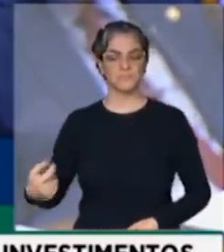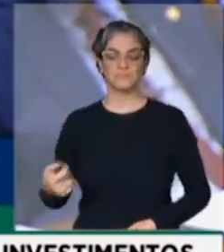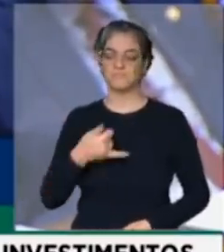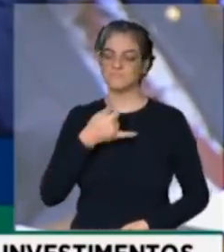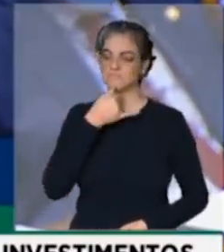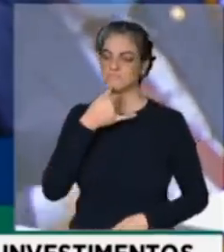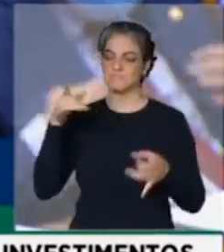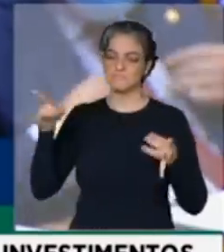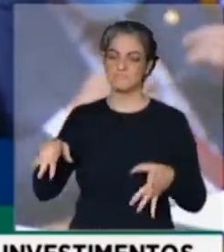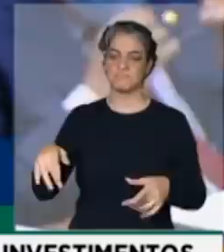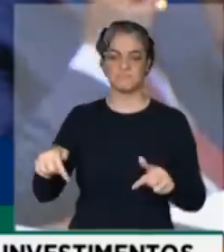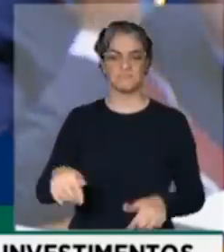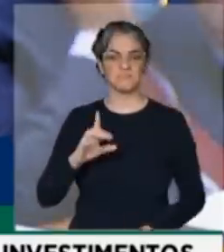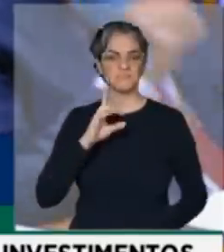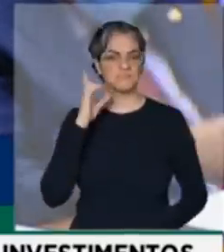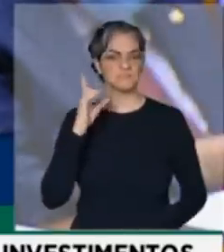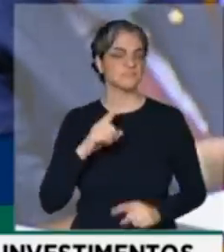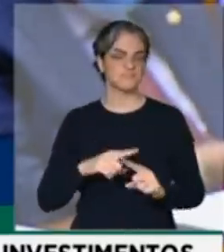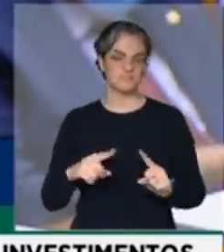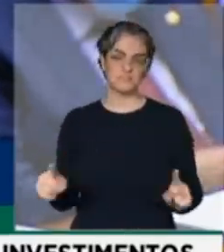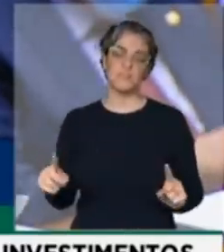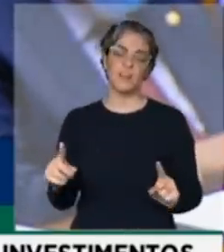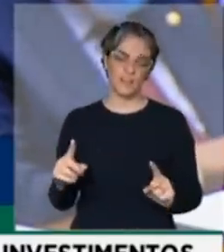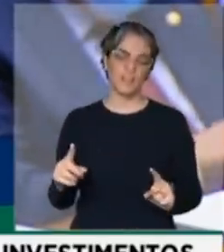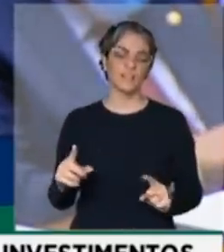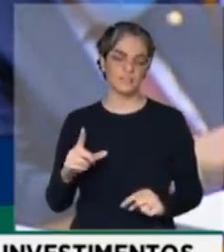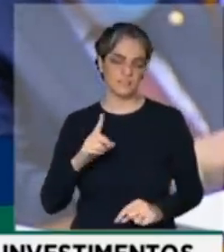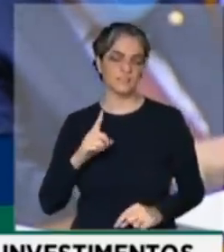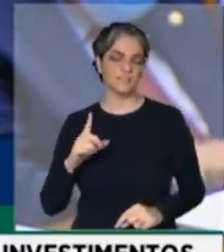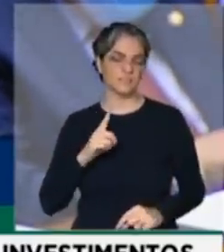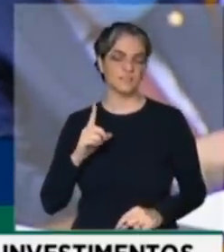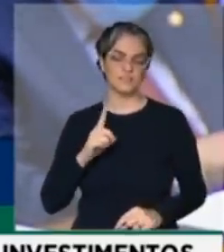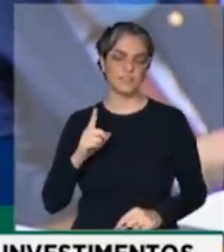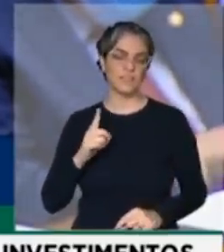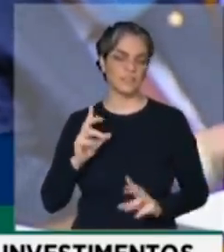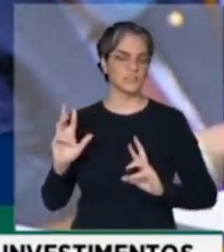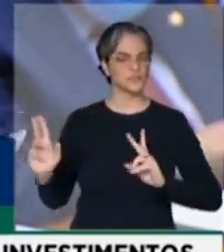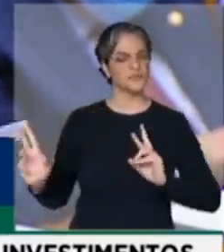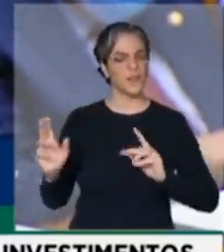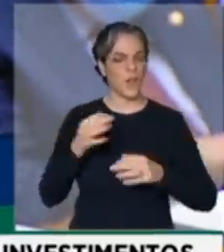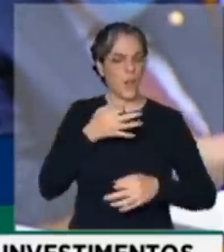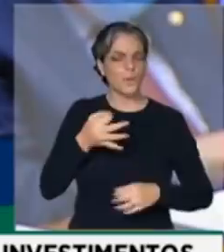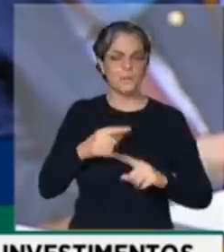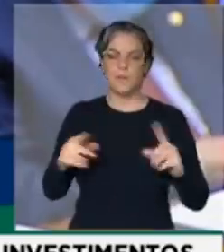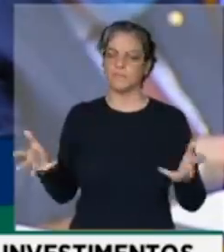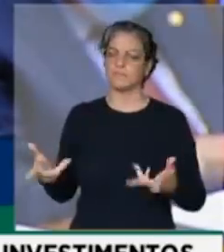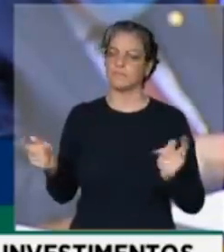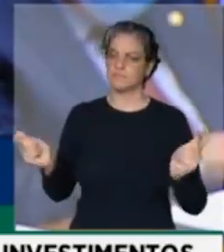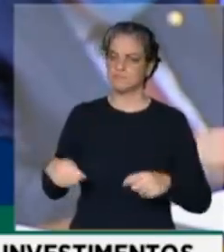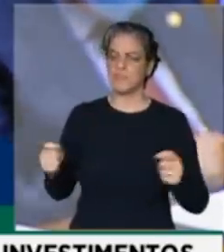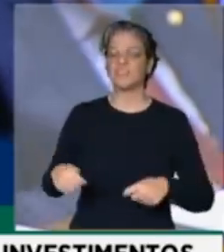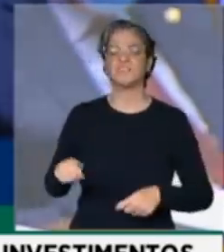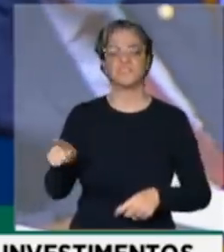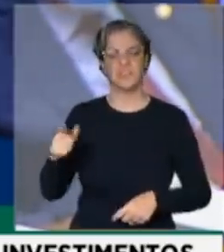ser nosso colega, né, apesar de todas as divergências, é um parlamentar muito competente, já foi membro da mesa